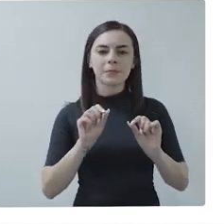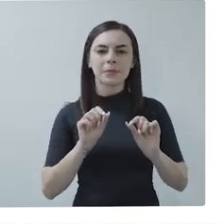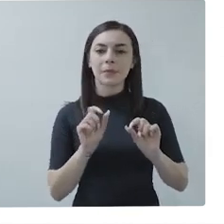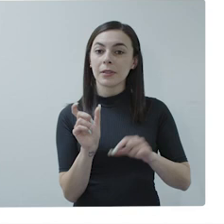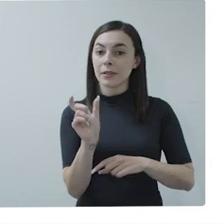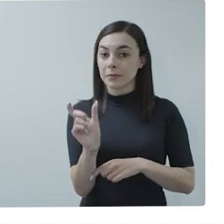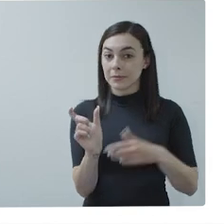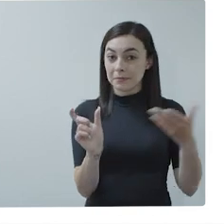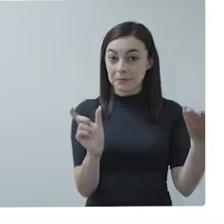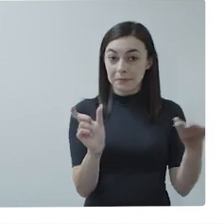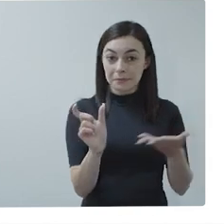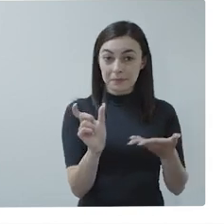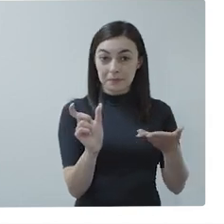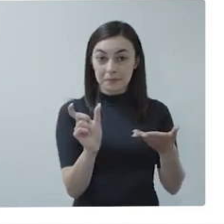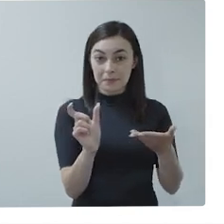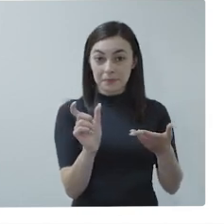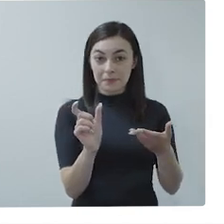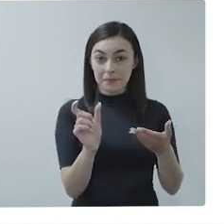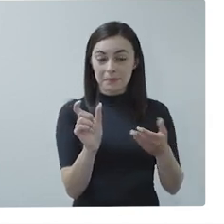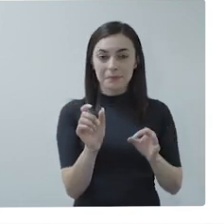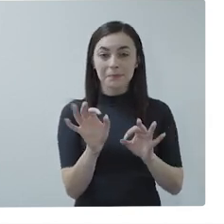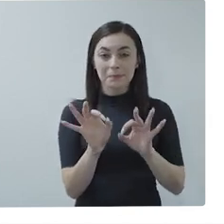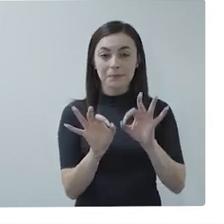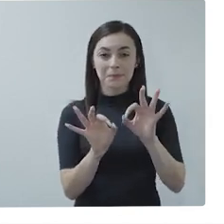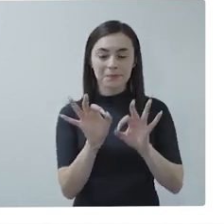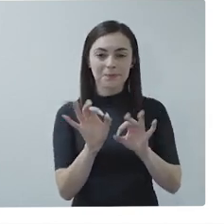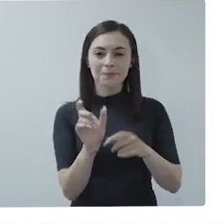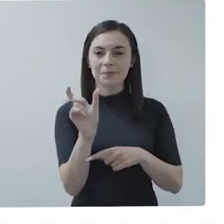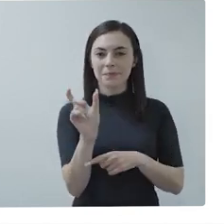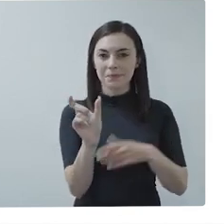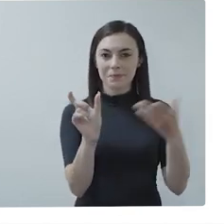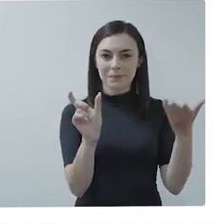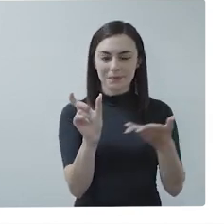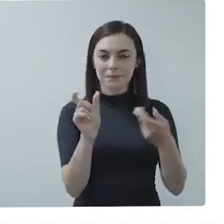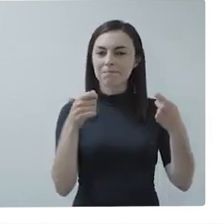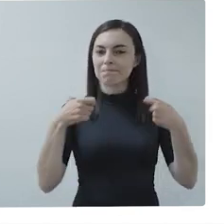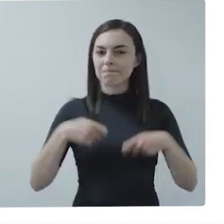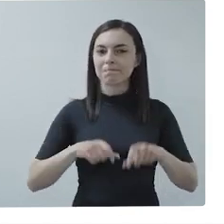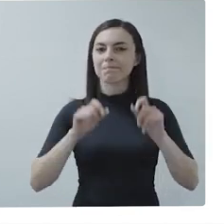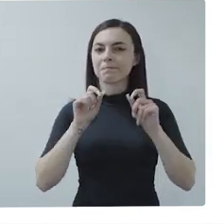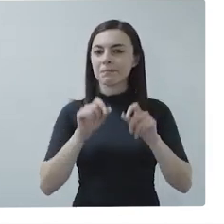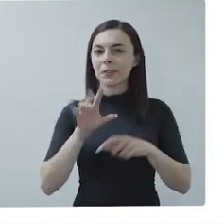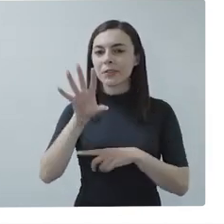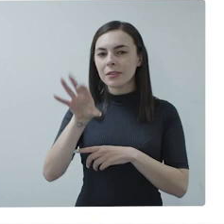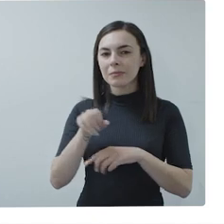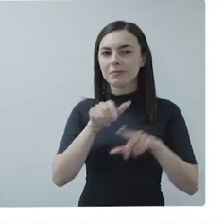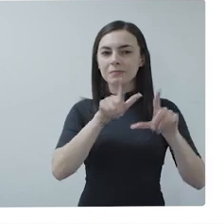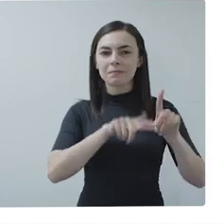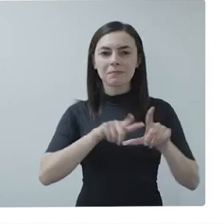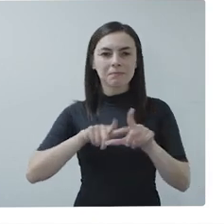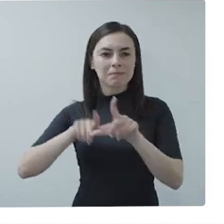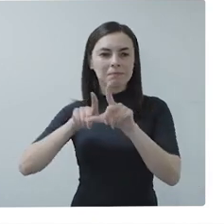a nossa palavra. E pra gente montar as nossas palavras, eu vou precisar que vocês peguem algumas letras lá do alfabeto móvel,